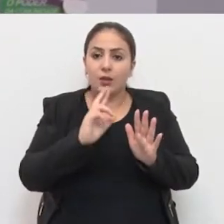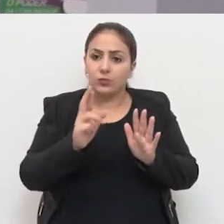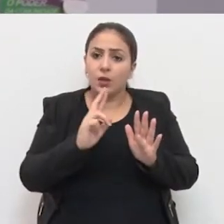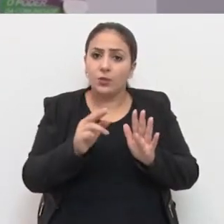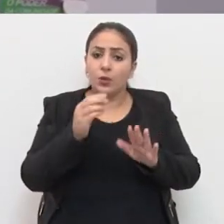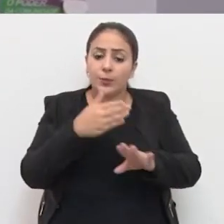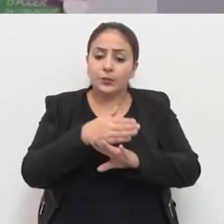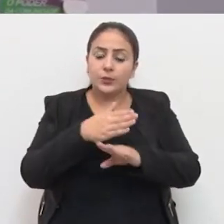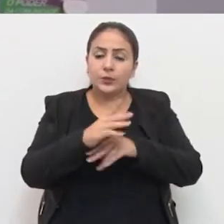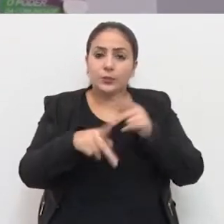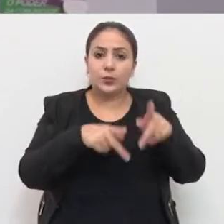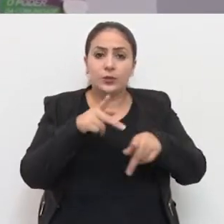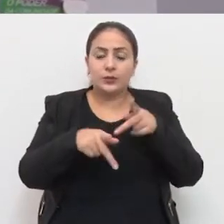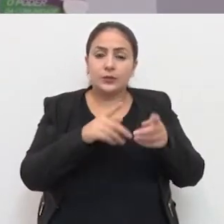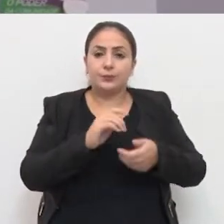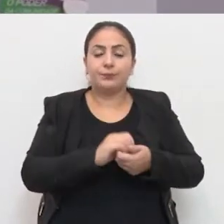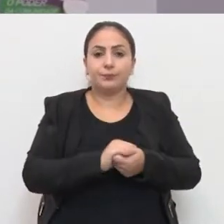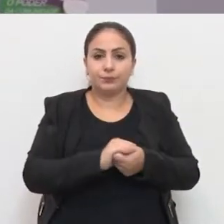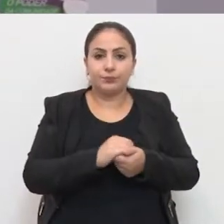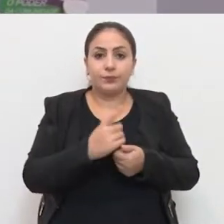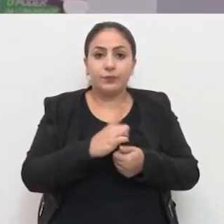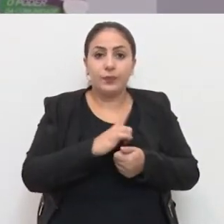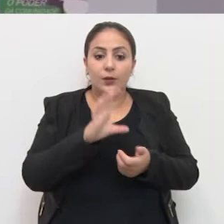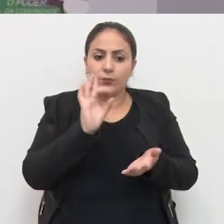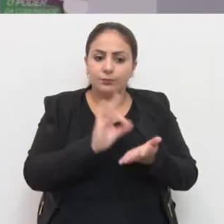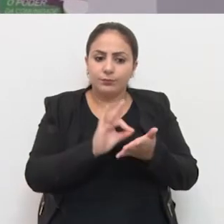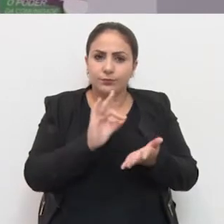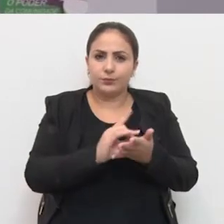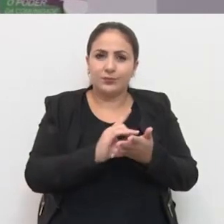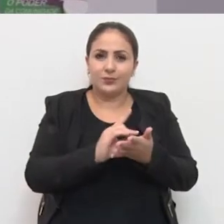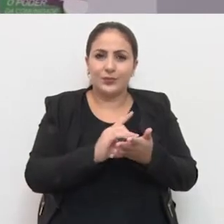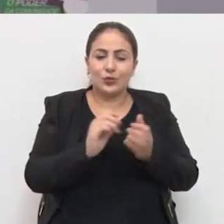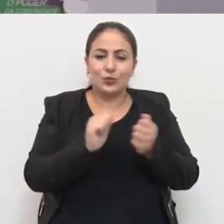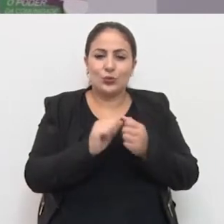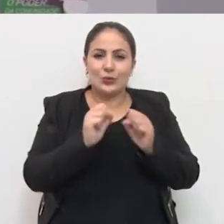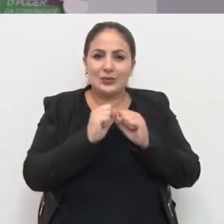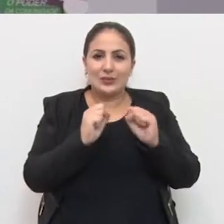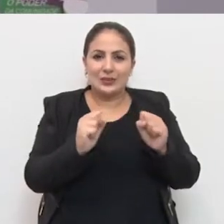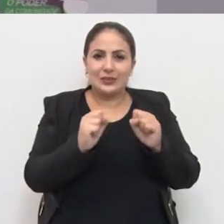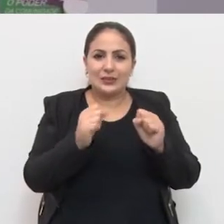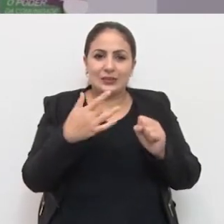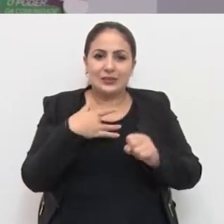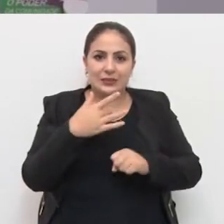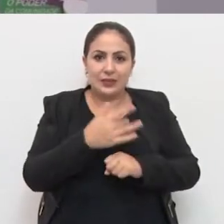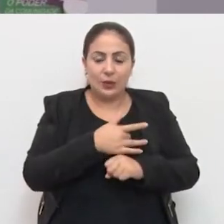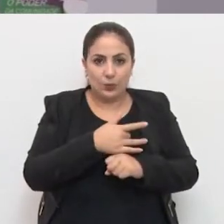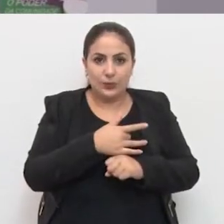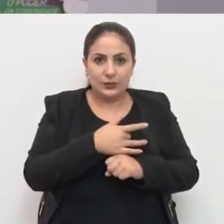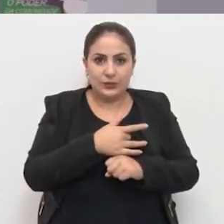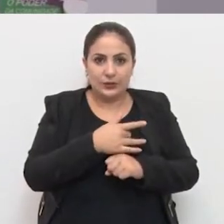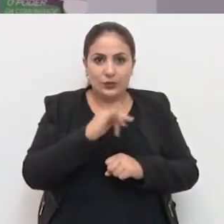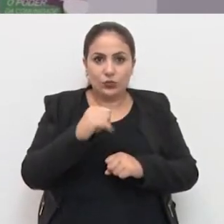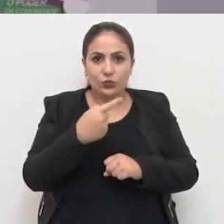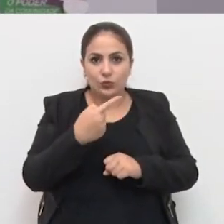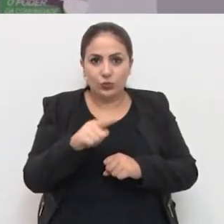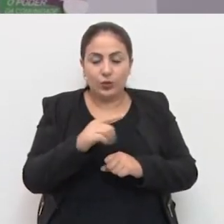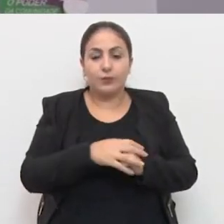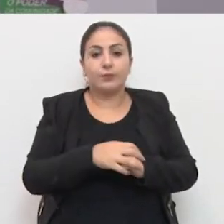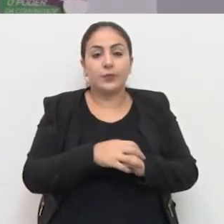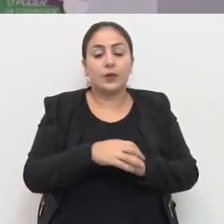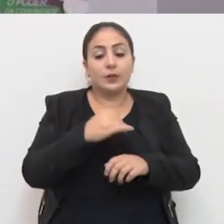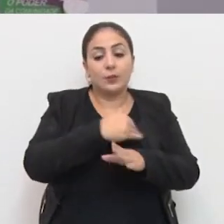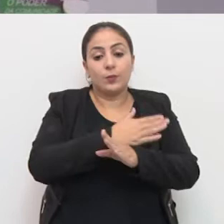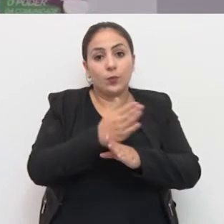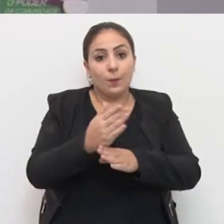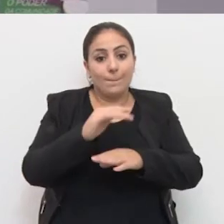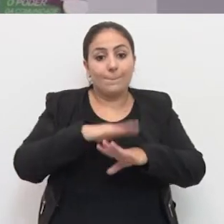efeito, a participação da população. Tivemos a confirmação com o secretário de Saúde, João Gabardo, de que vai ser prorrogado por